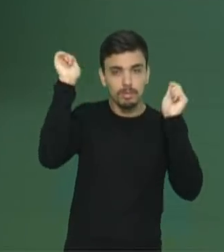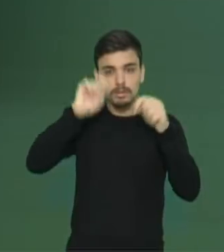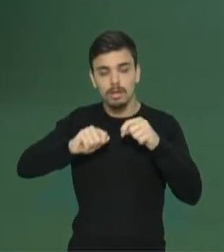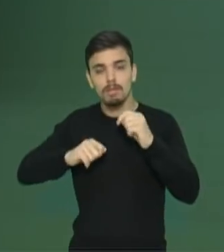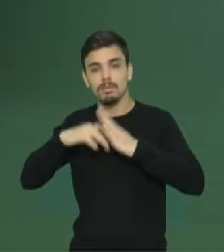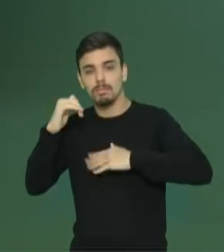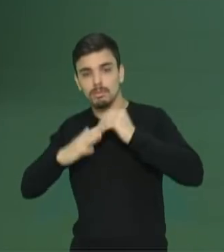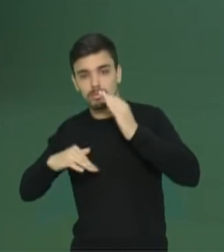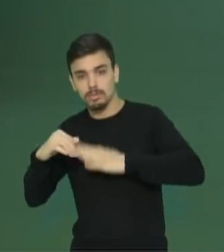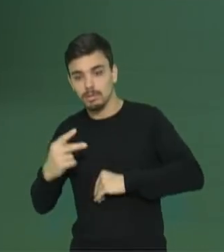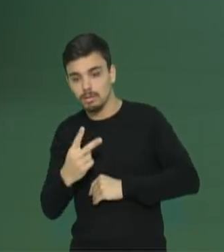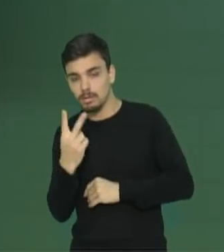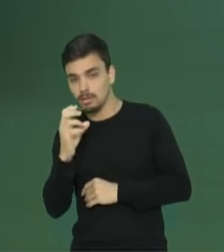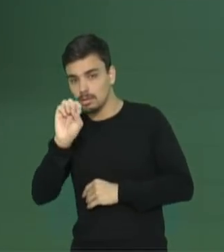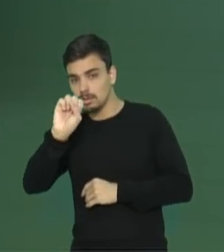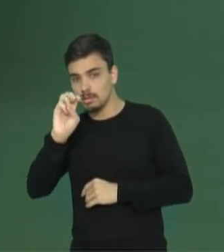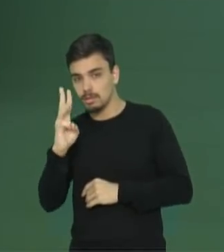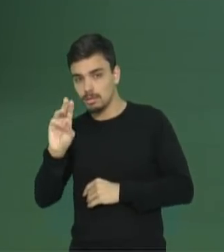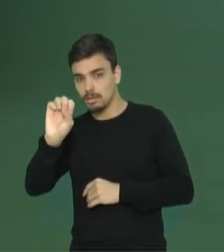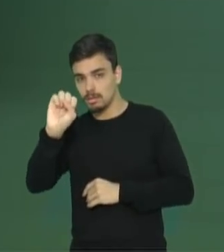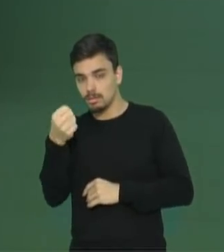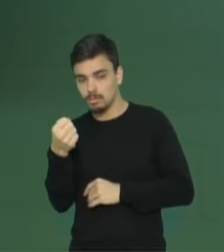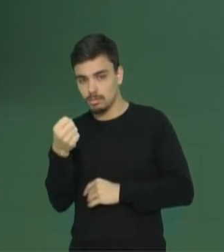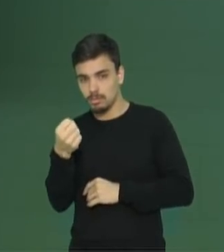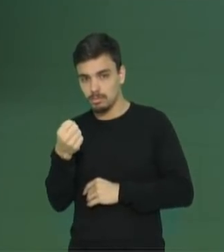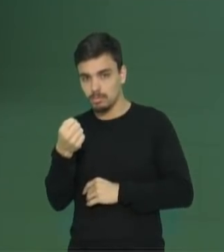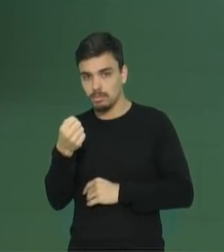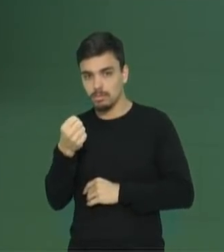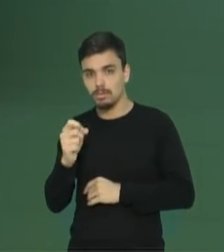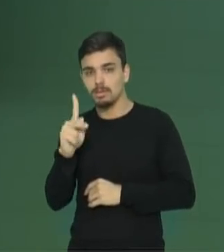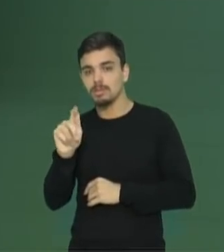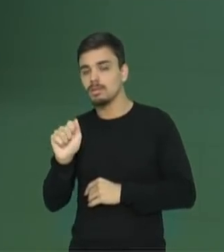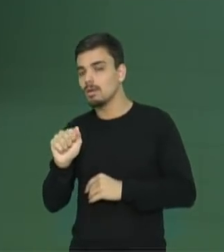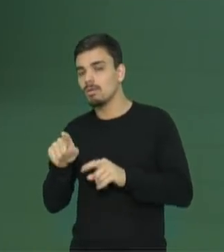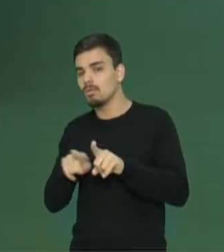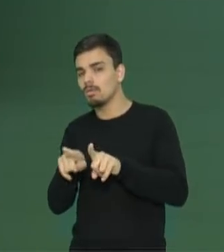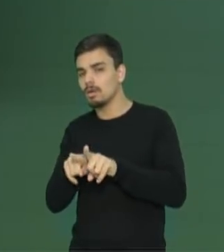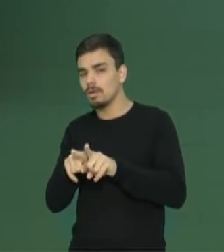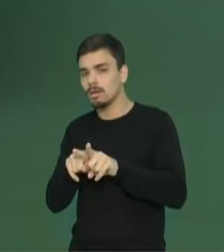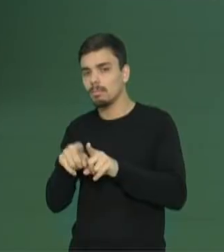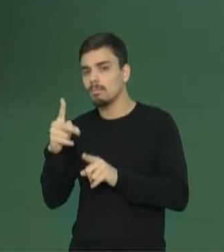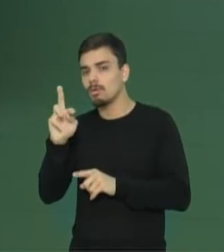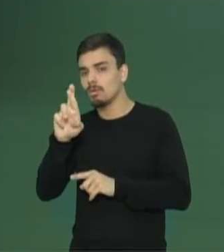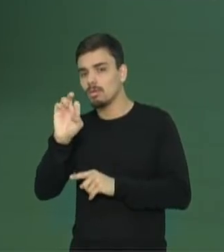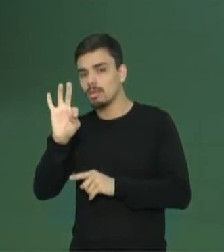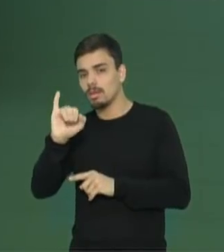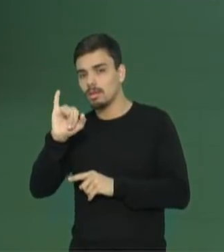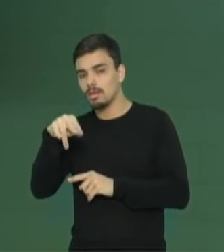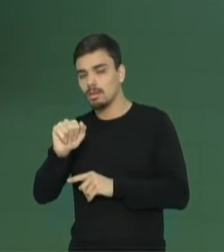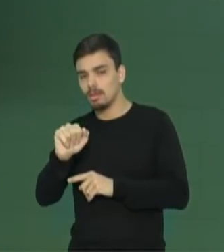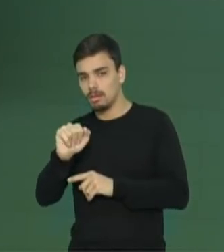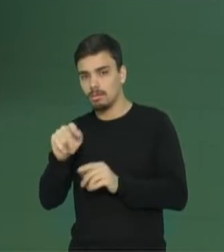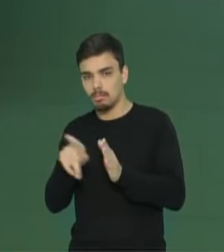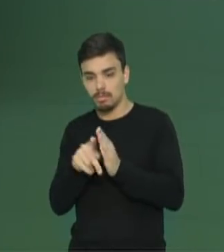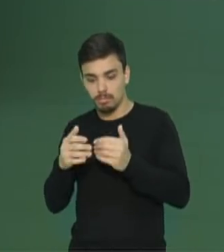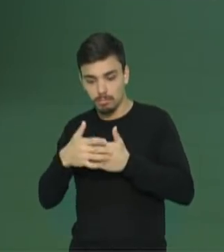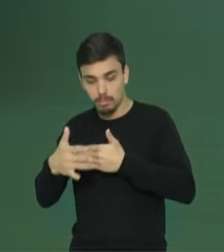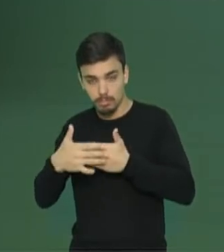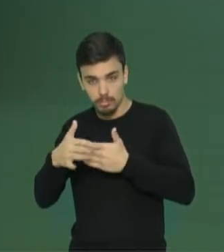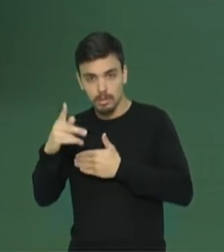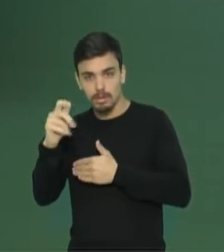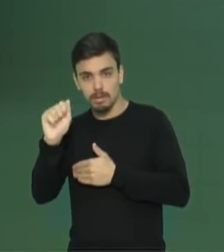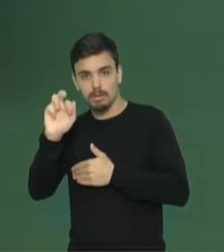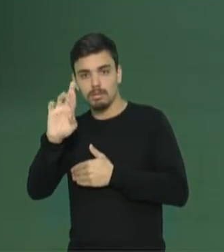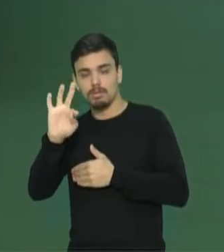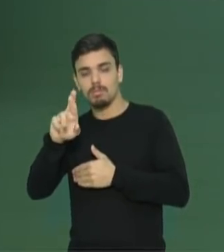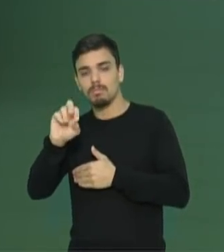38,5 quilos de proteína a partir de artrópodes. É um custo muito menor, uma proteína